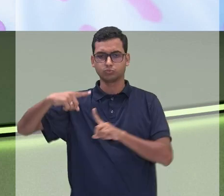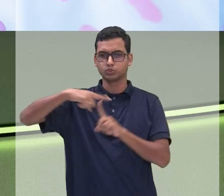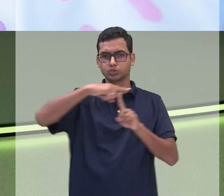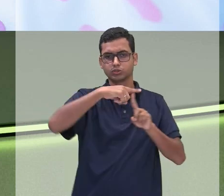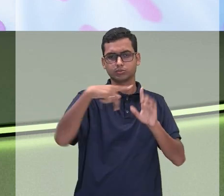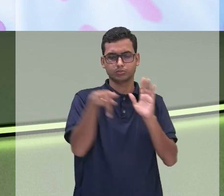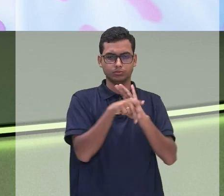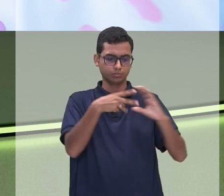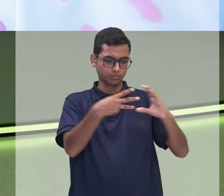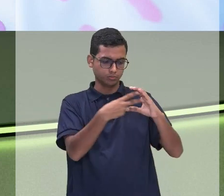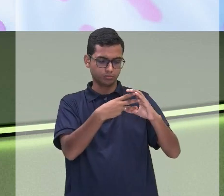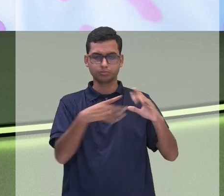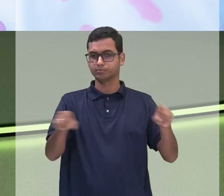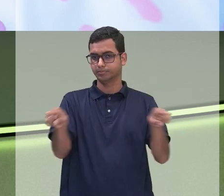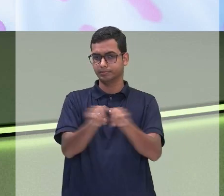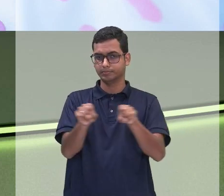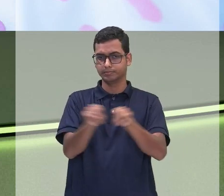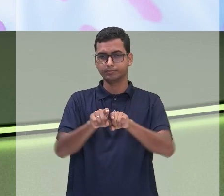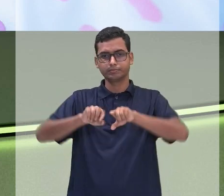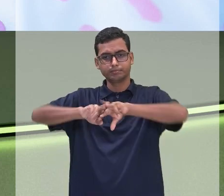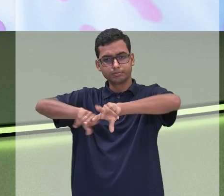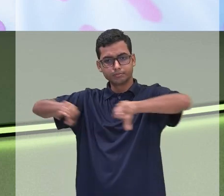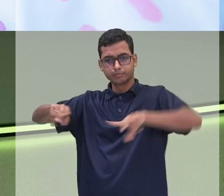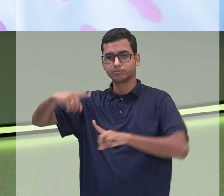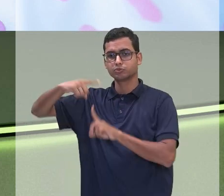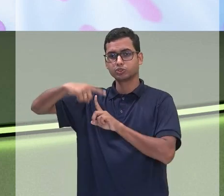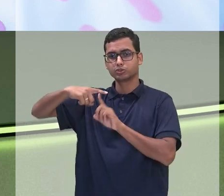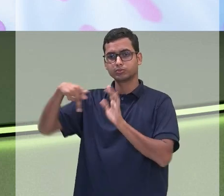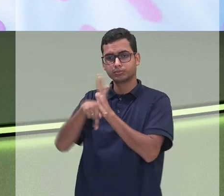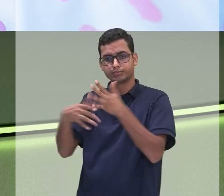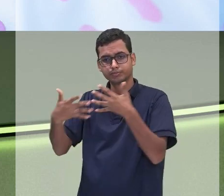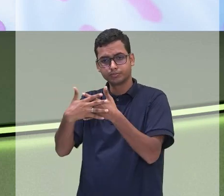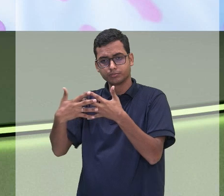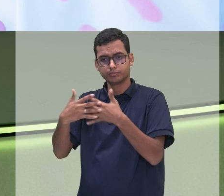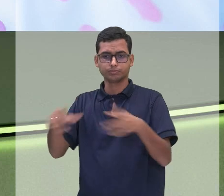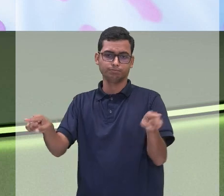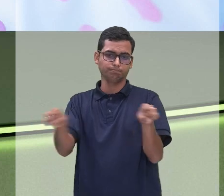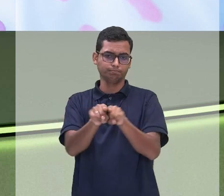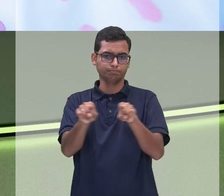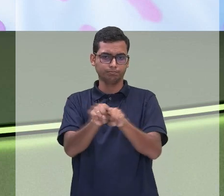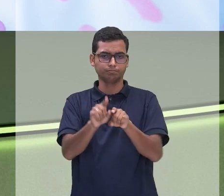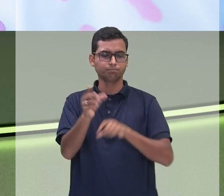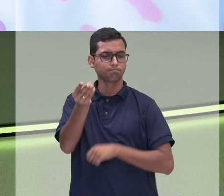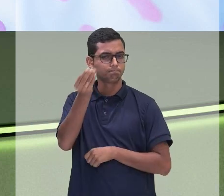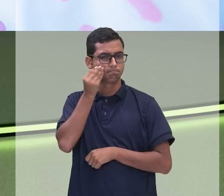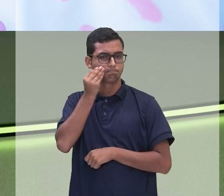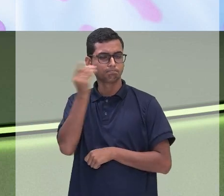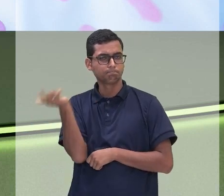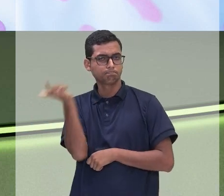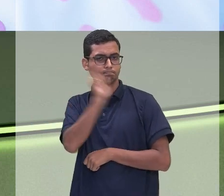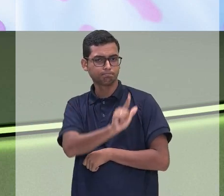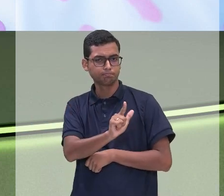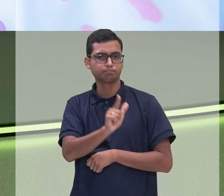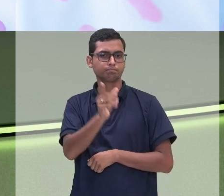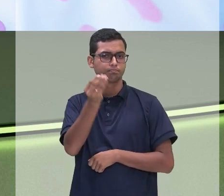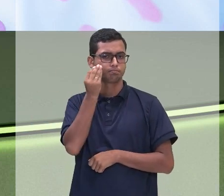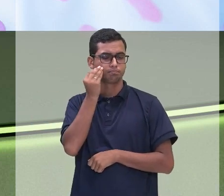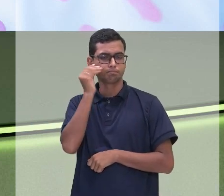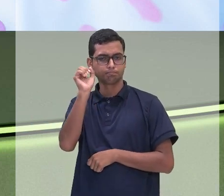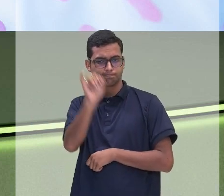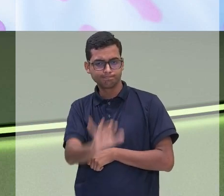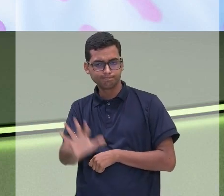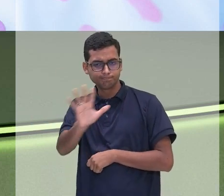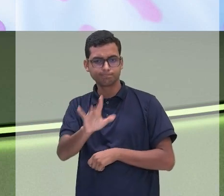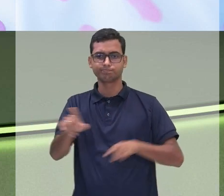células, também terão diferentes tipos de tecidos. Então a gente vai conseguir observar de uma forma geral